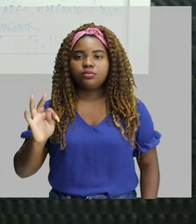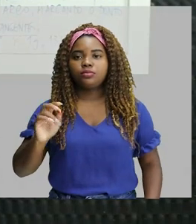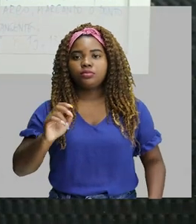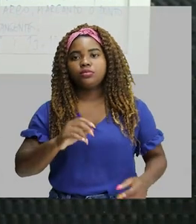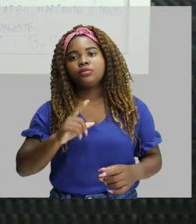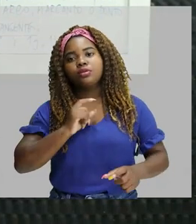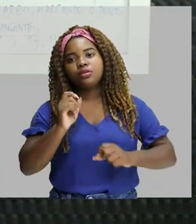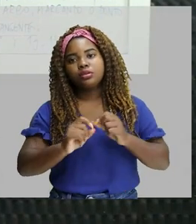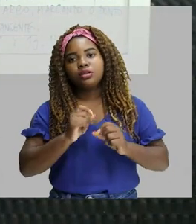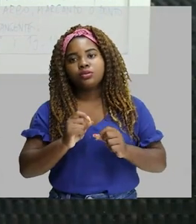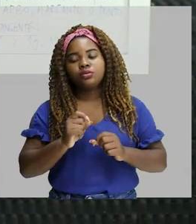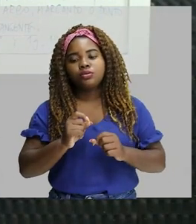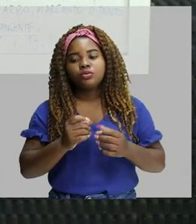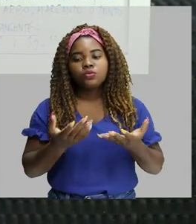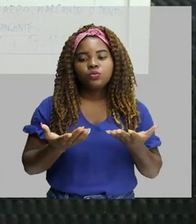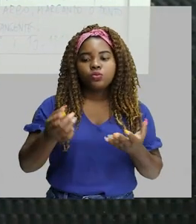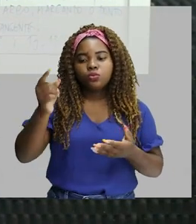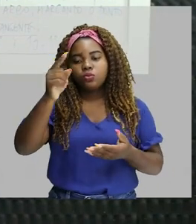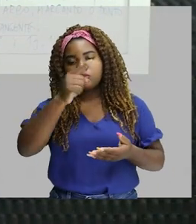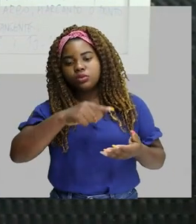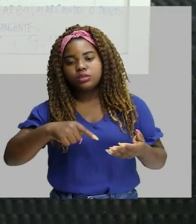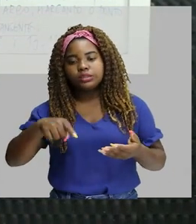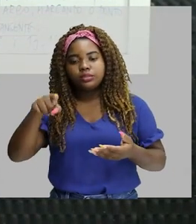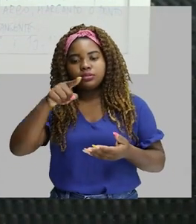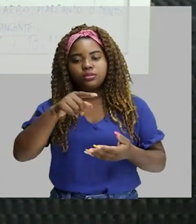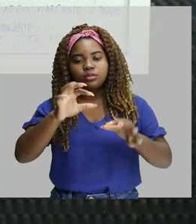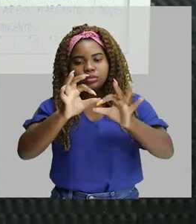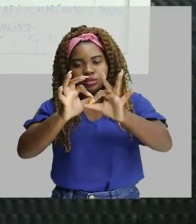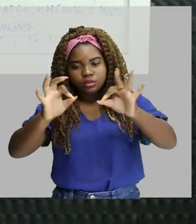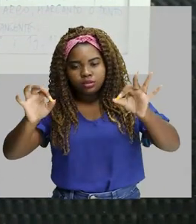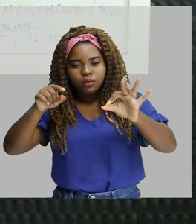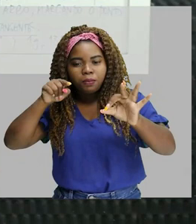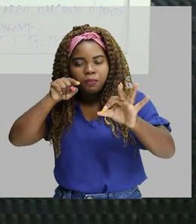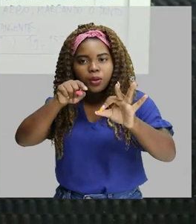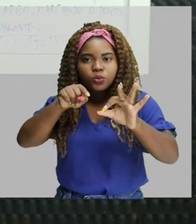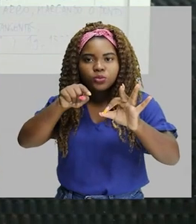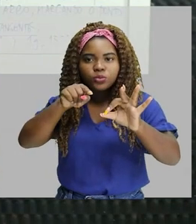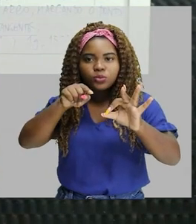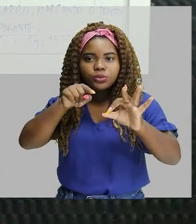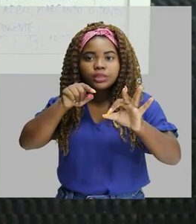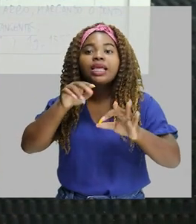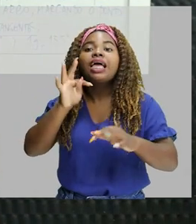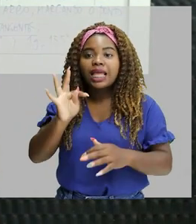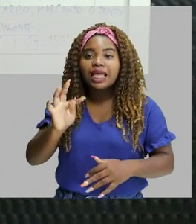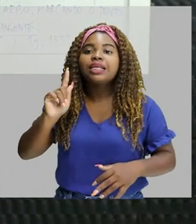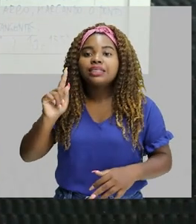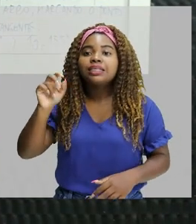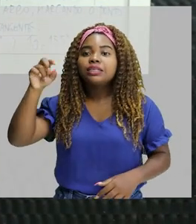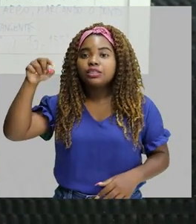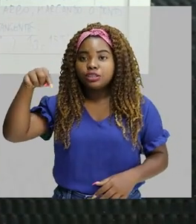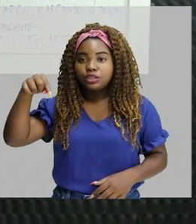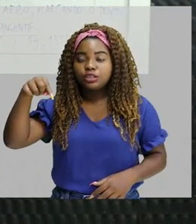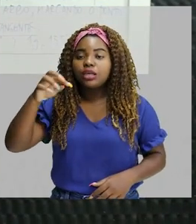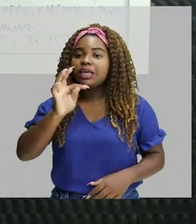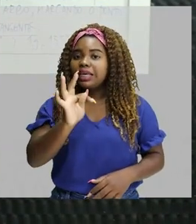comum com a circunferência então a reta passa encostar num ponto da circunferência ela é tangente então para obter tangente a gente